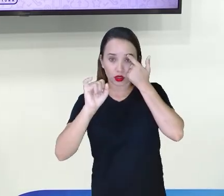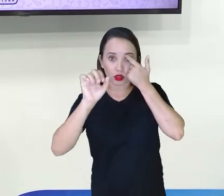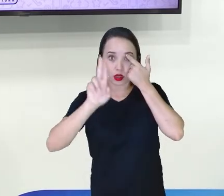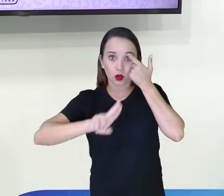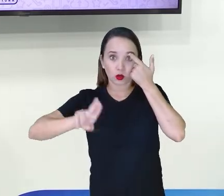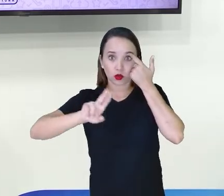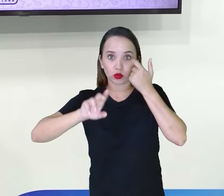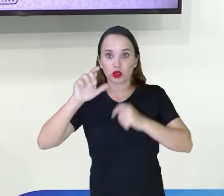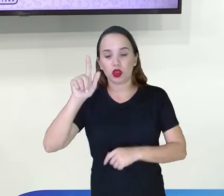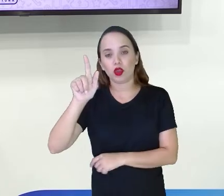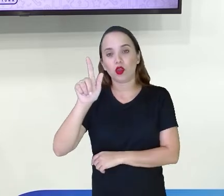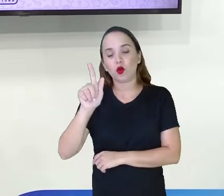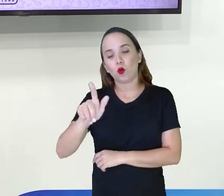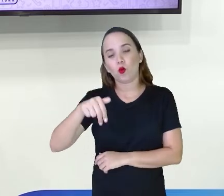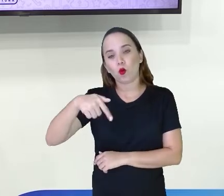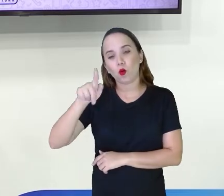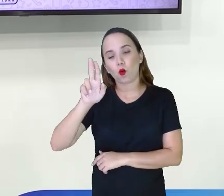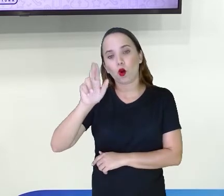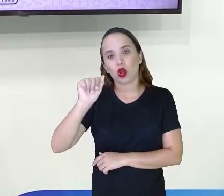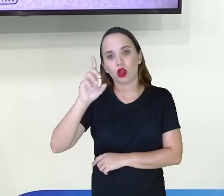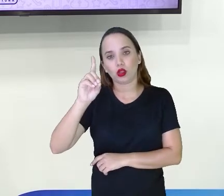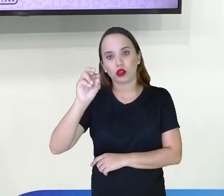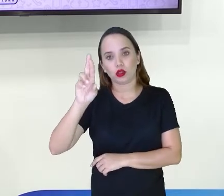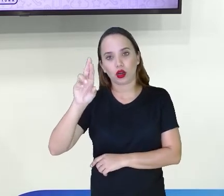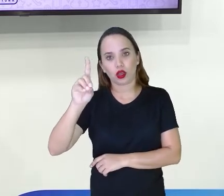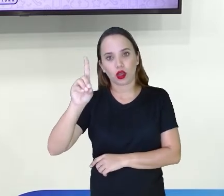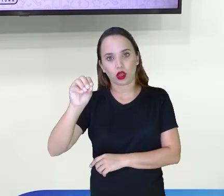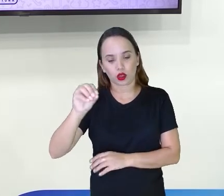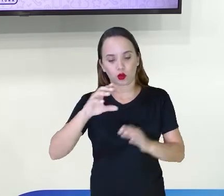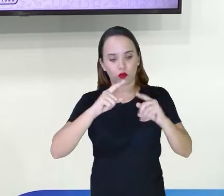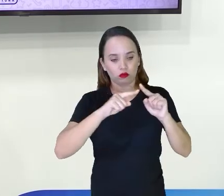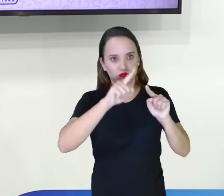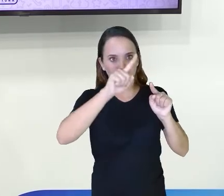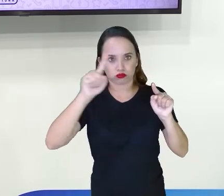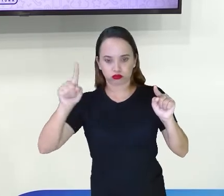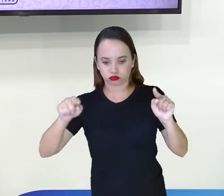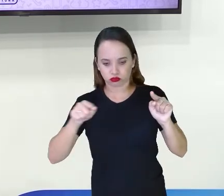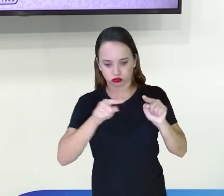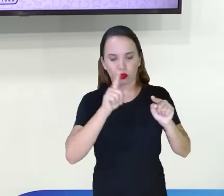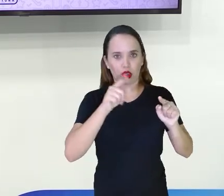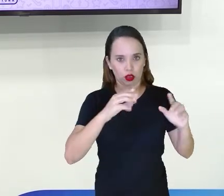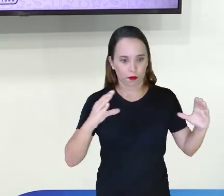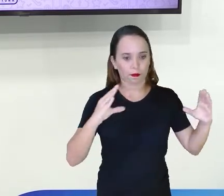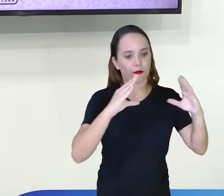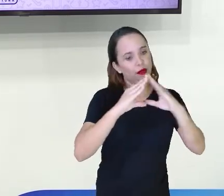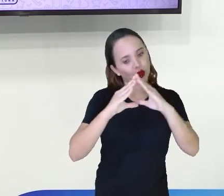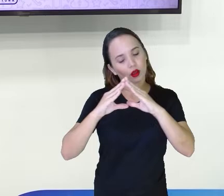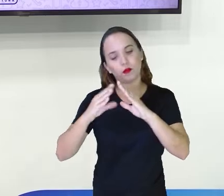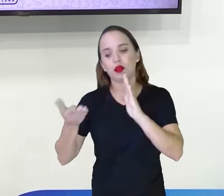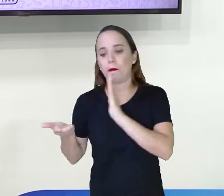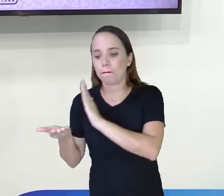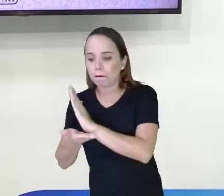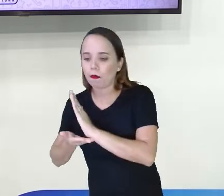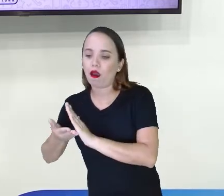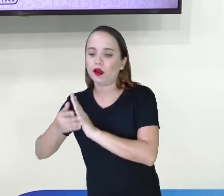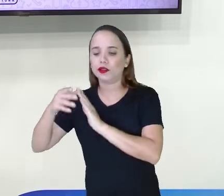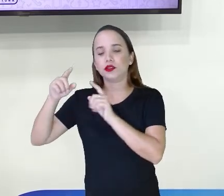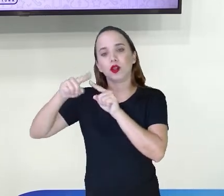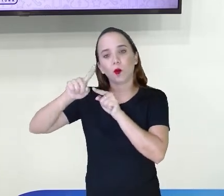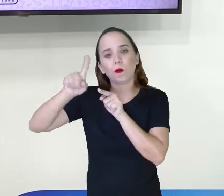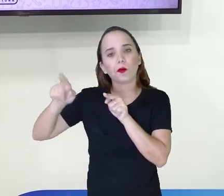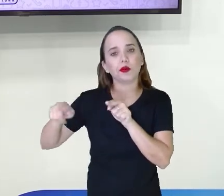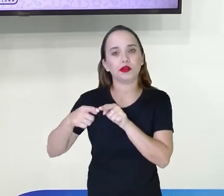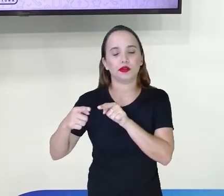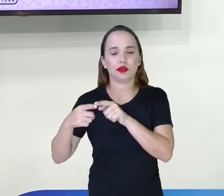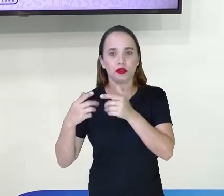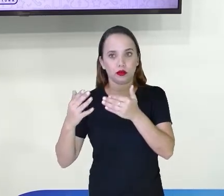como base, pirâmide de base quadrada. E por aí vai, certo? Aqui eu tenho um